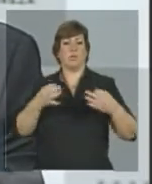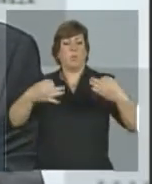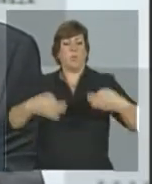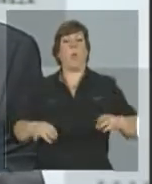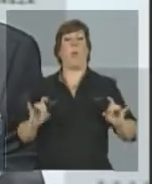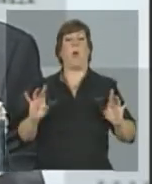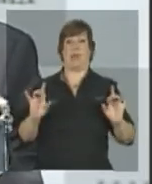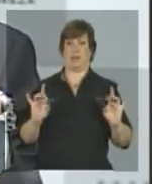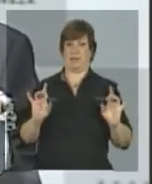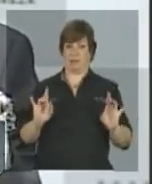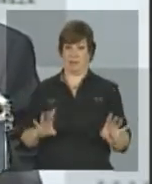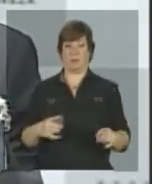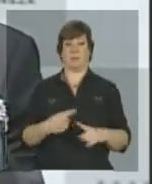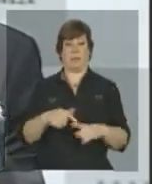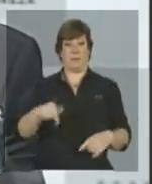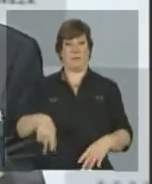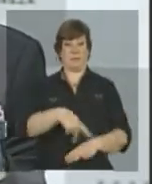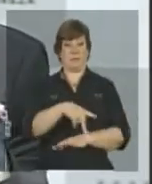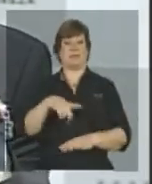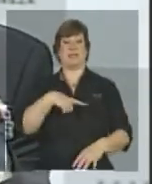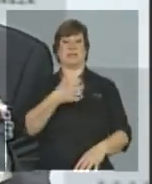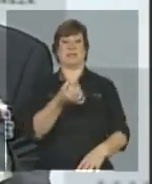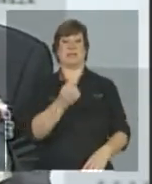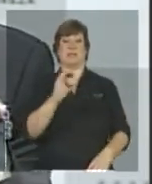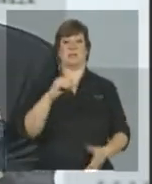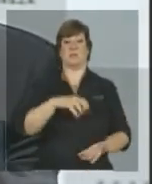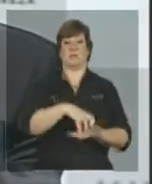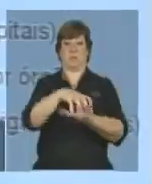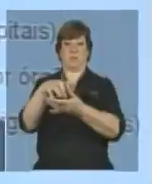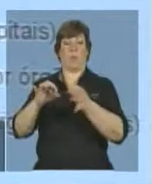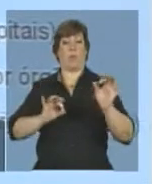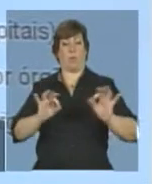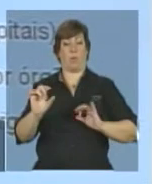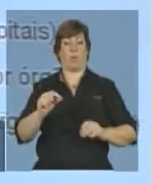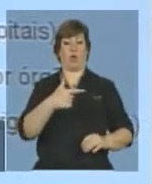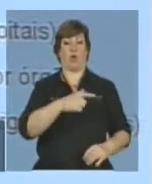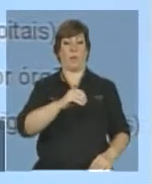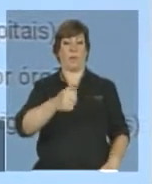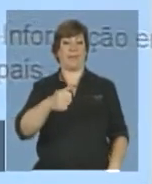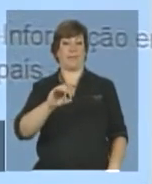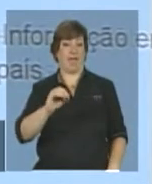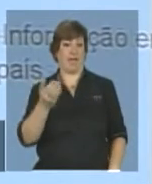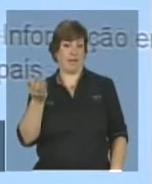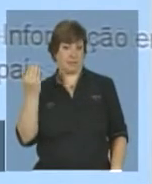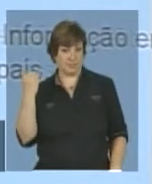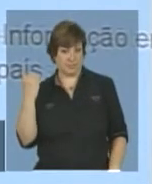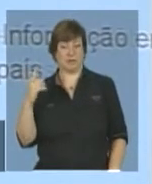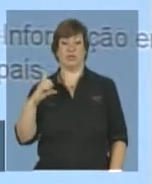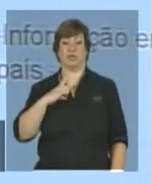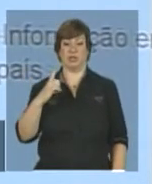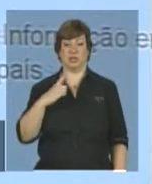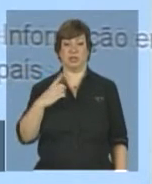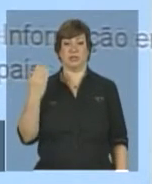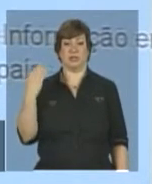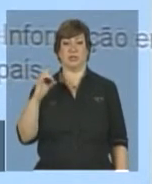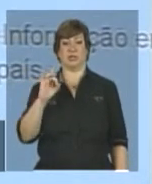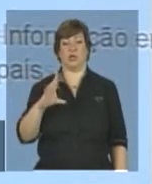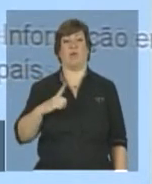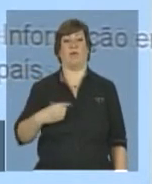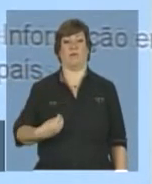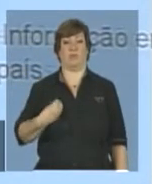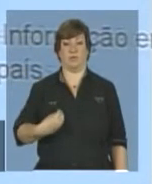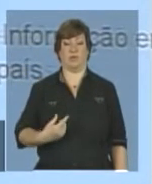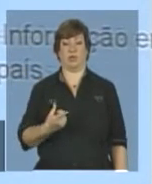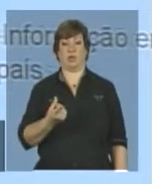em funcionamento no país 60 dessas organizações, que em 2010 nós tínhamos apenas funcionando com